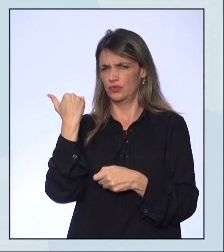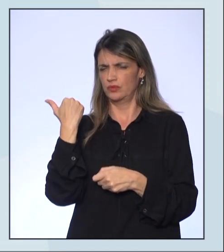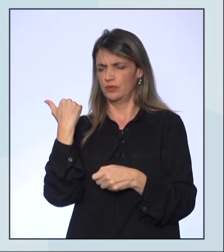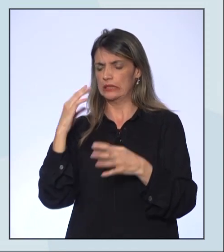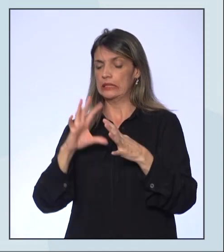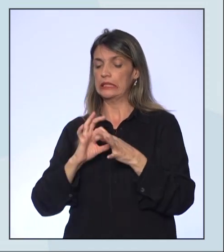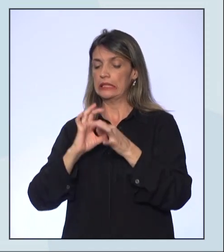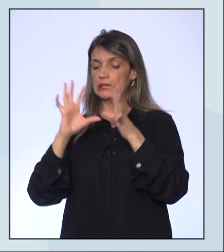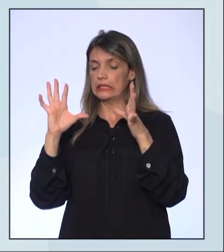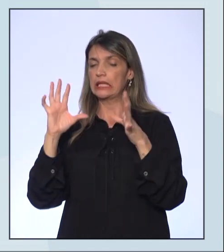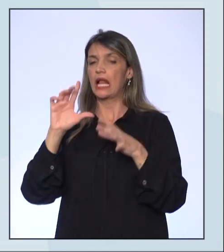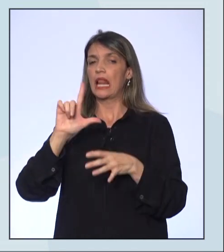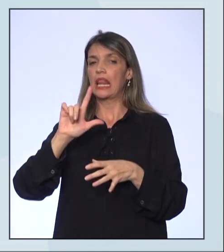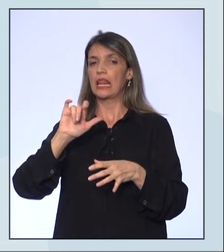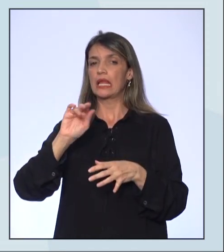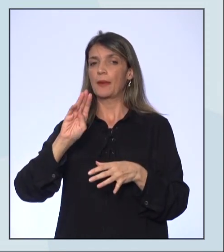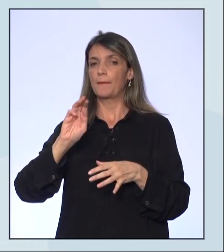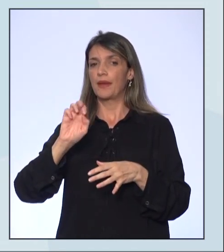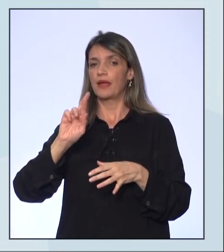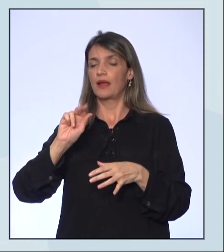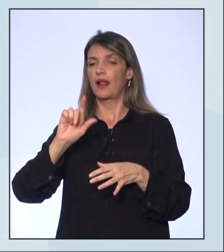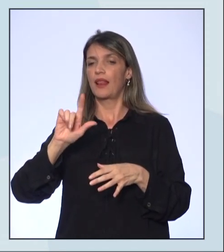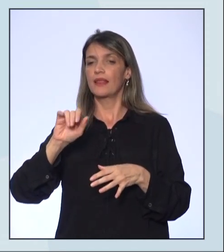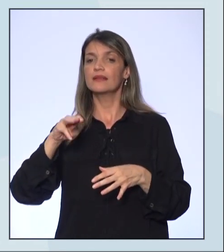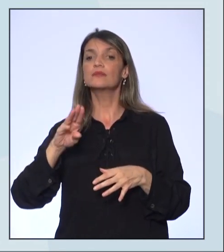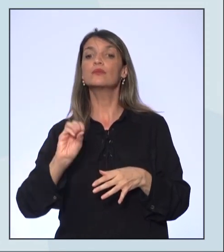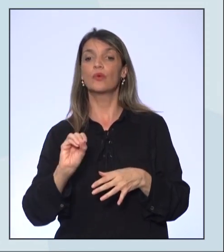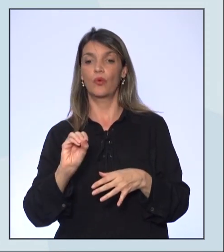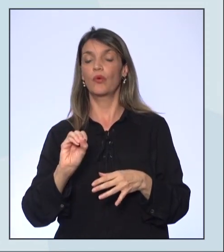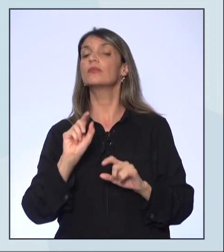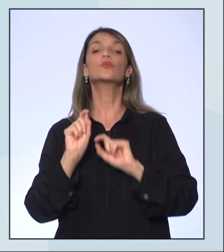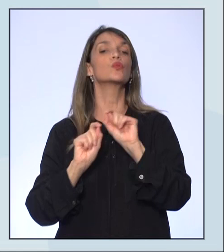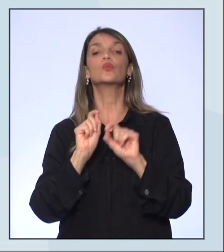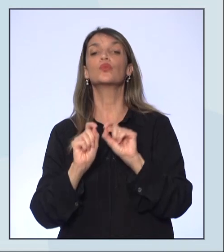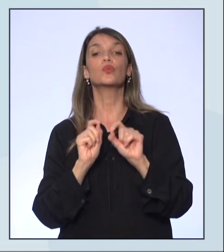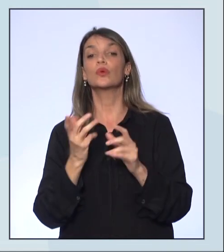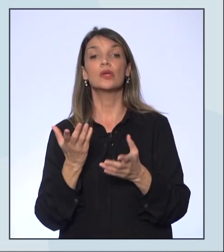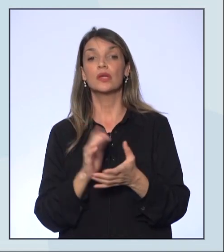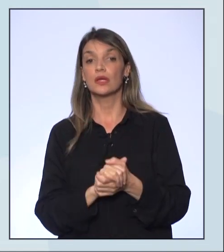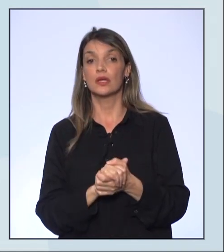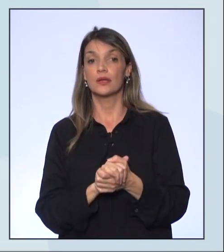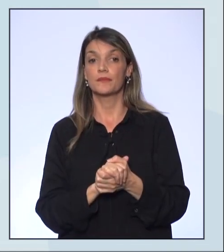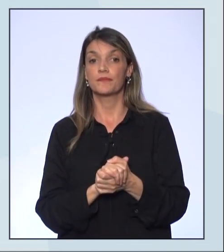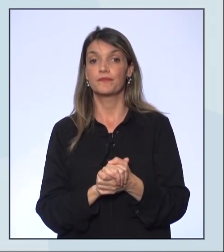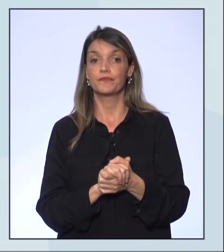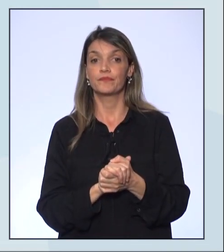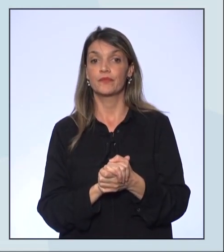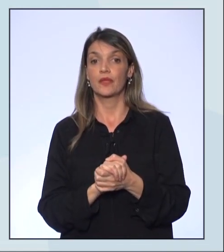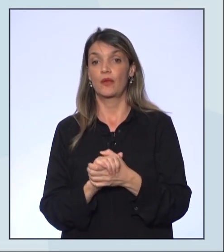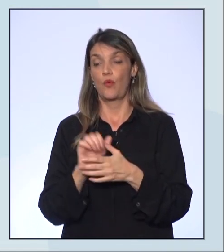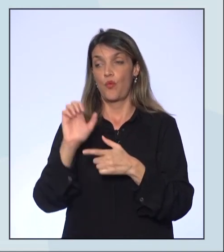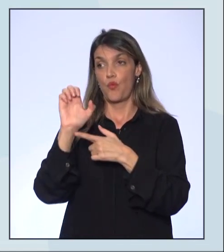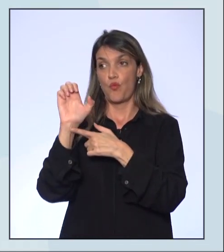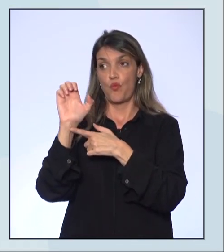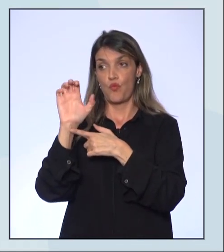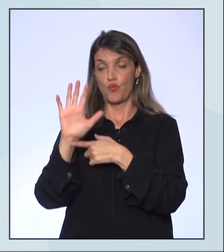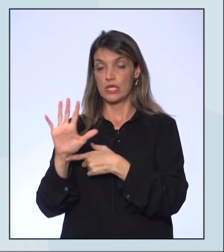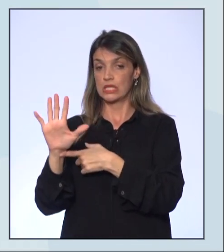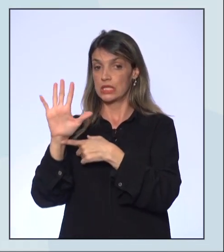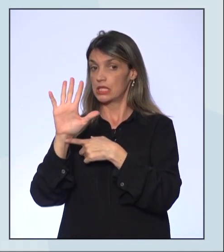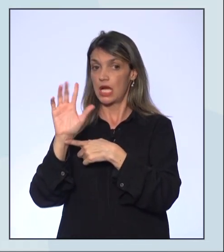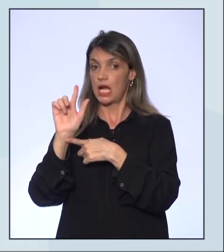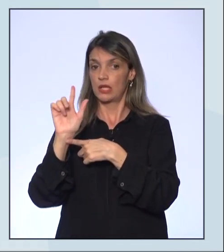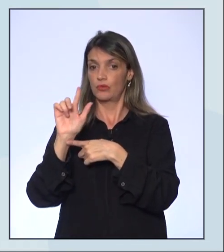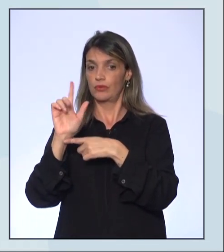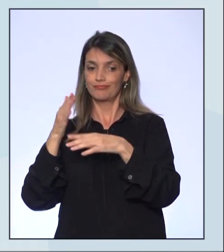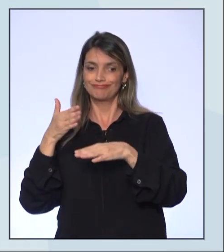liberalismo, mas ele diferencia o liberalismo a questão, né, o Estado não intervém, mas ele agencia,